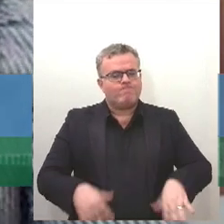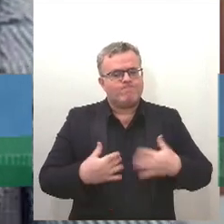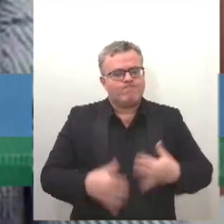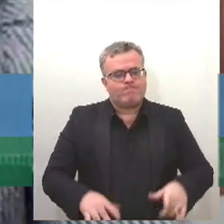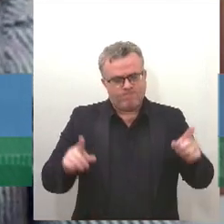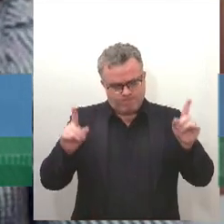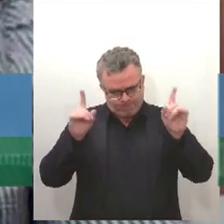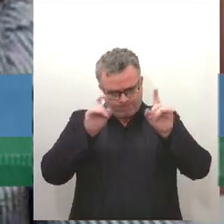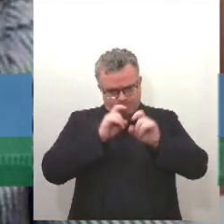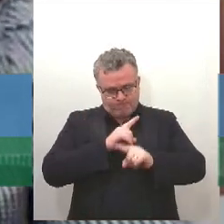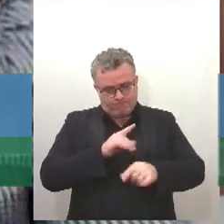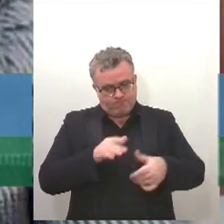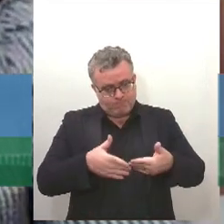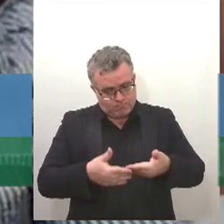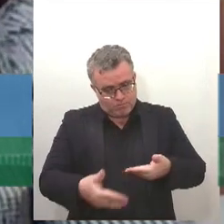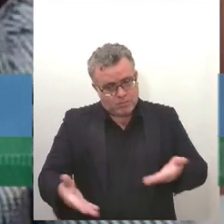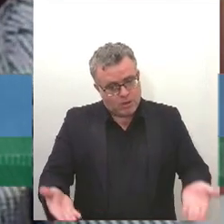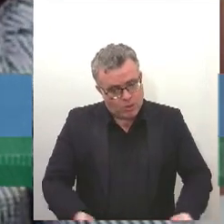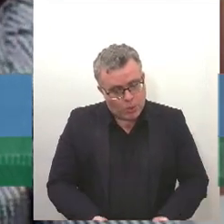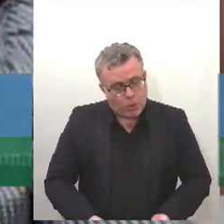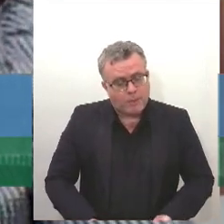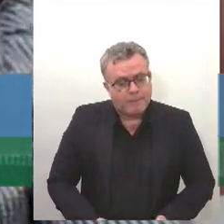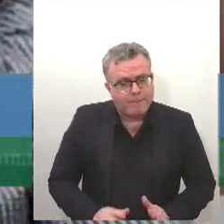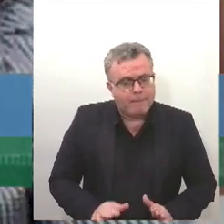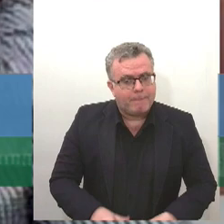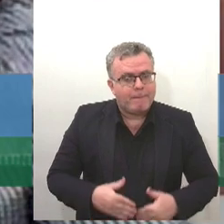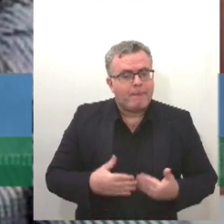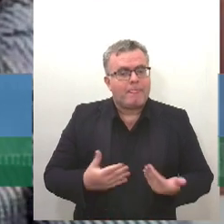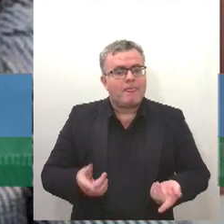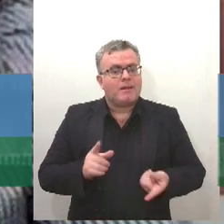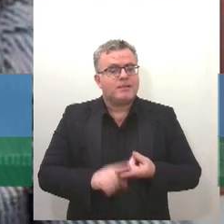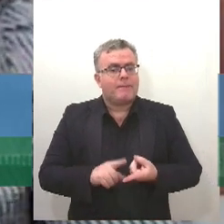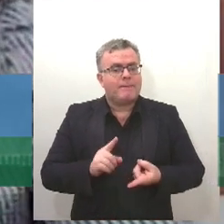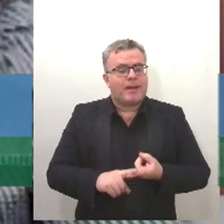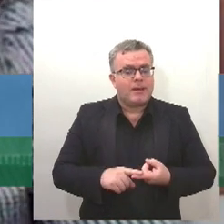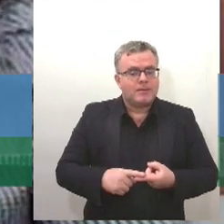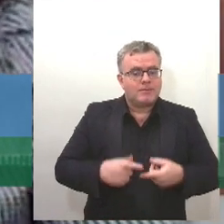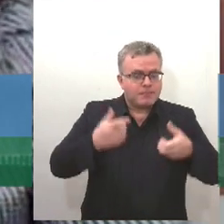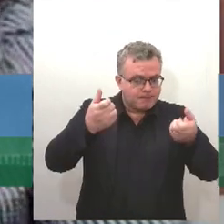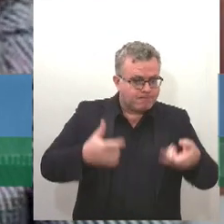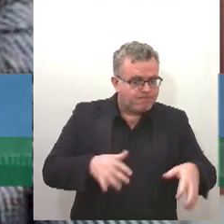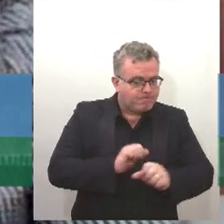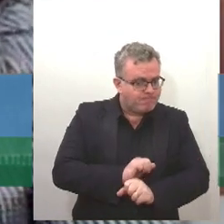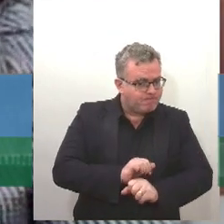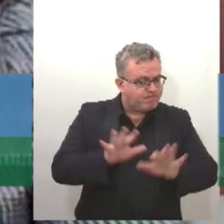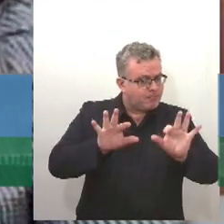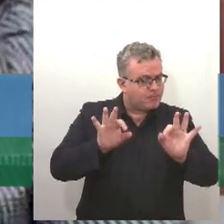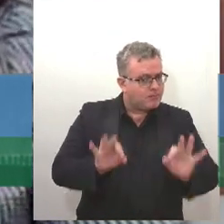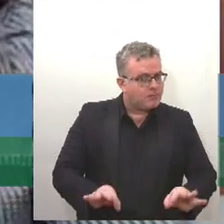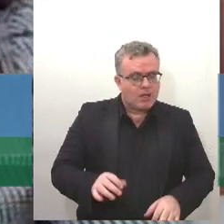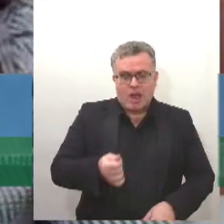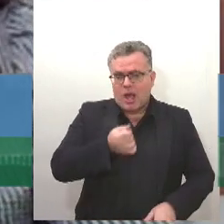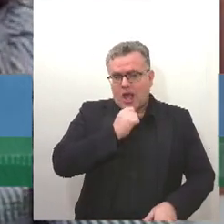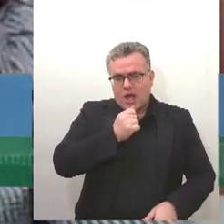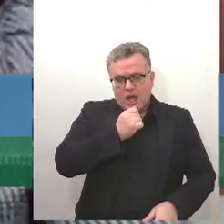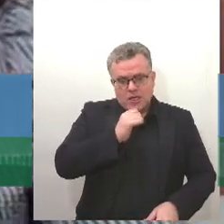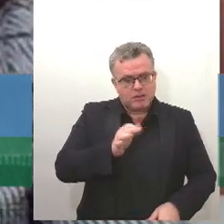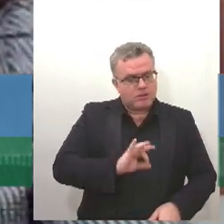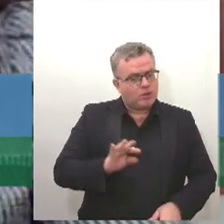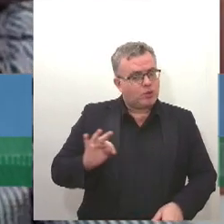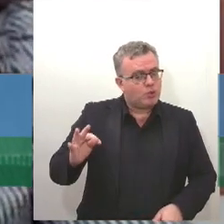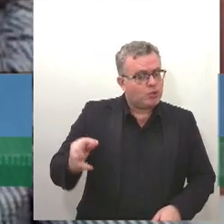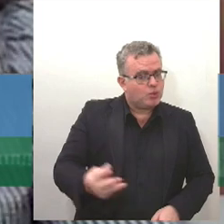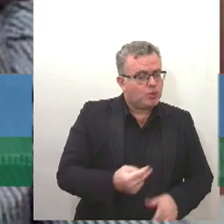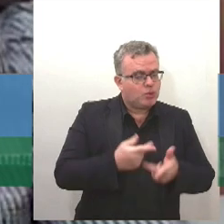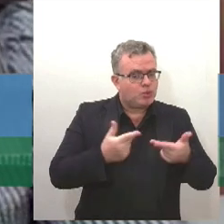enquanto e também ele não não trouxe de forma tão exaustiva é todas essas nuances que ainda